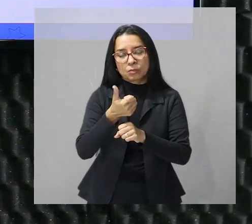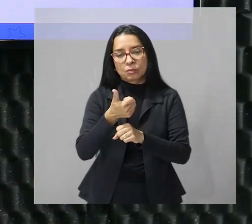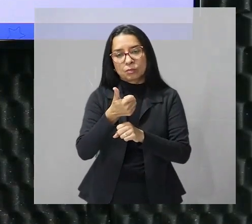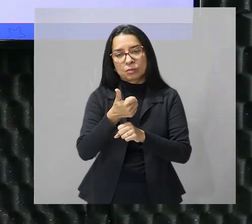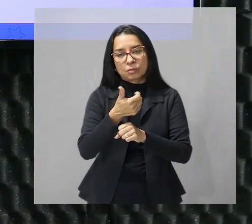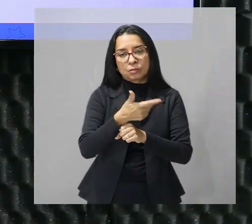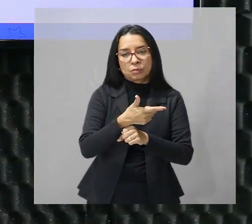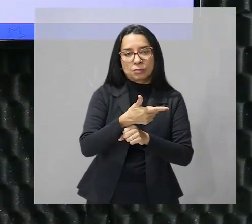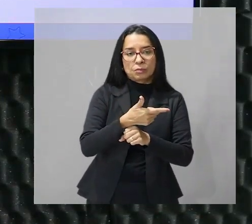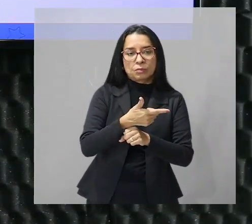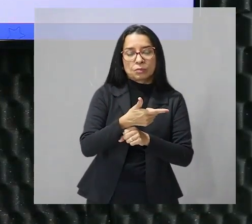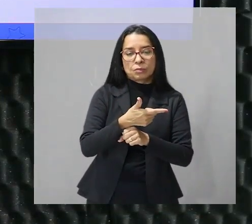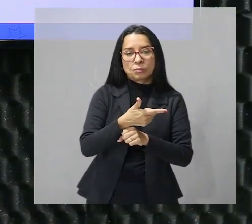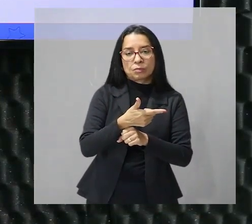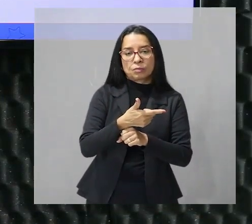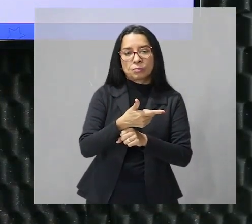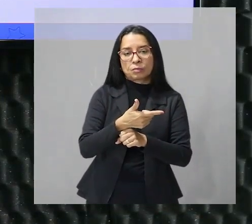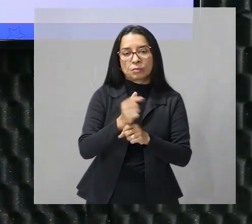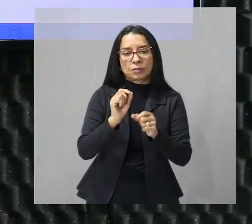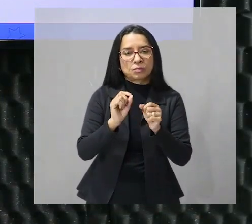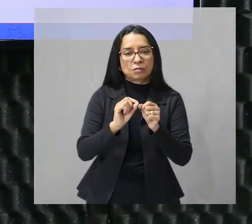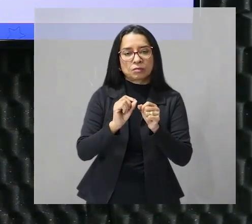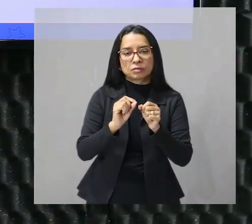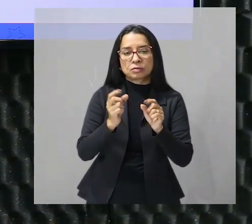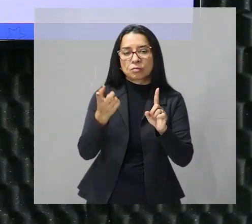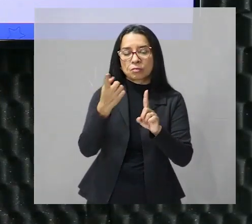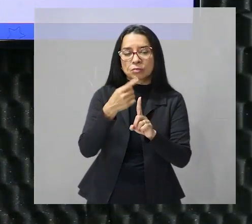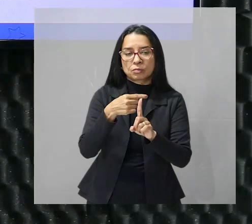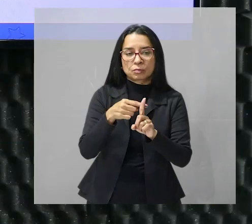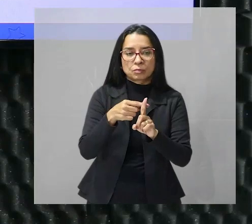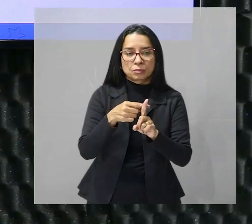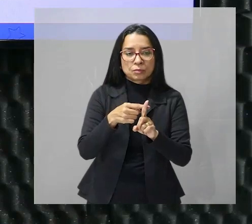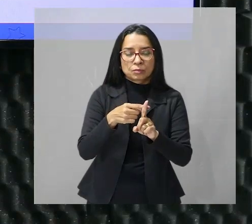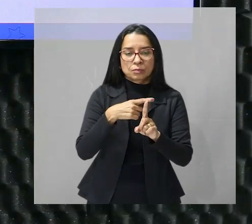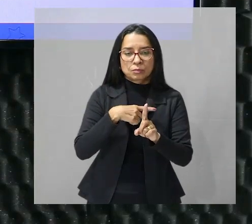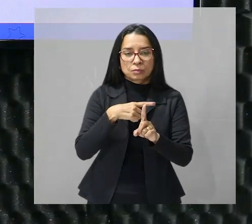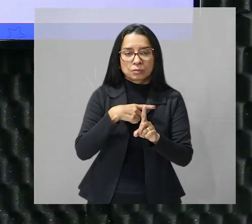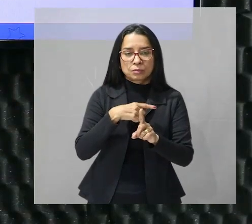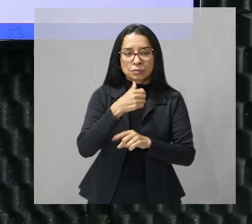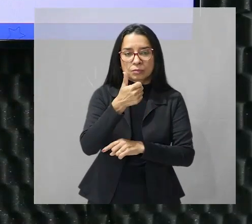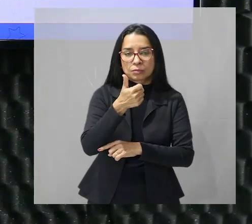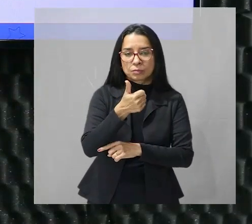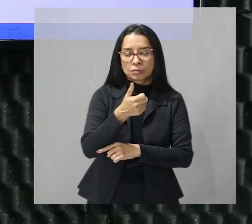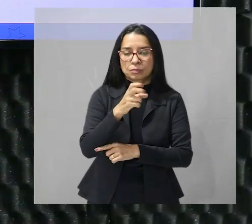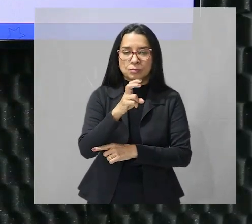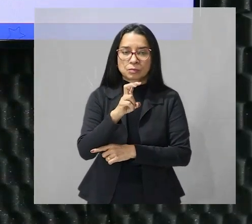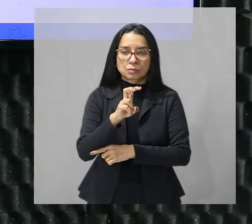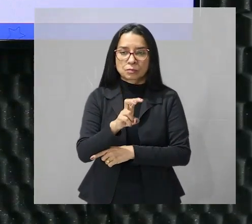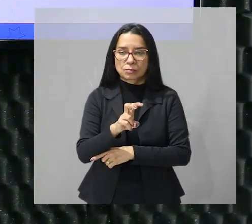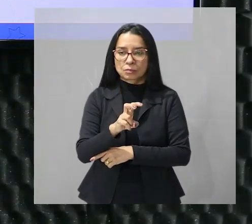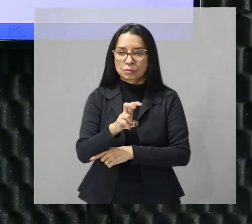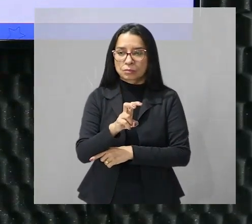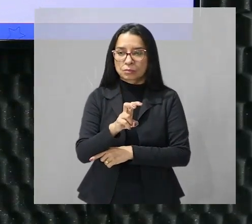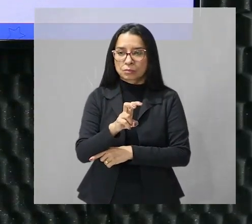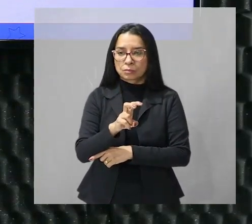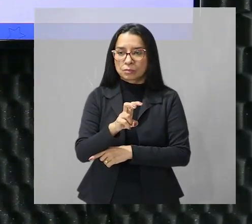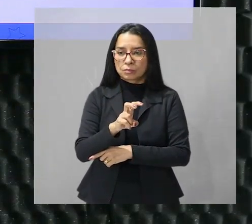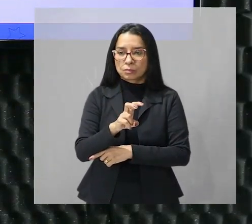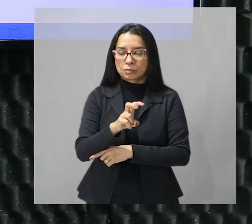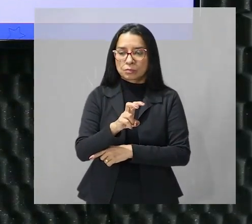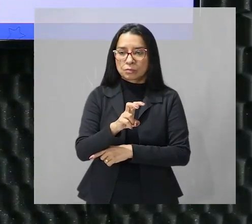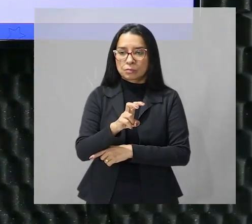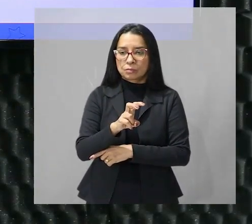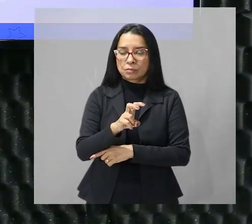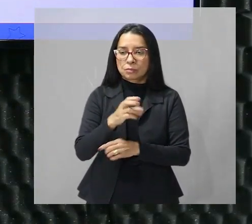Então, em 2012, eu vou fazer uma somatória, né? Já que eu tenho 15, né, em relação à